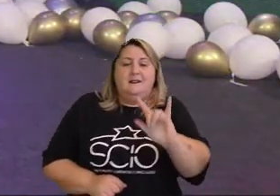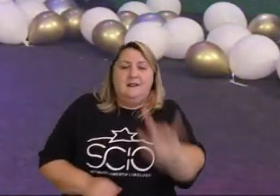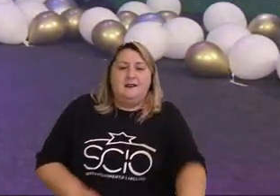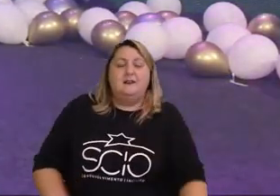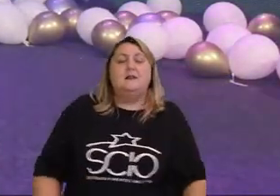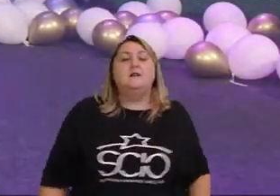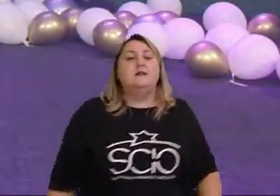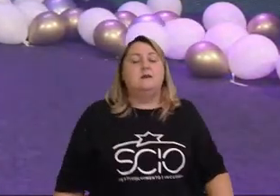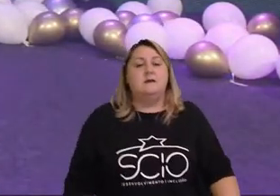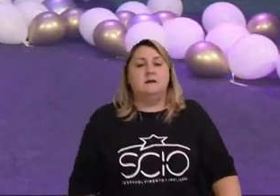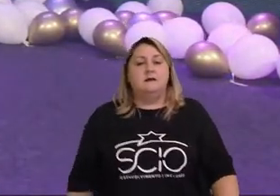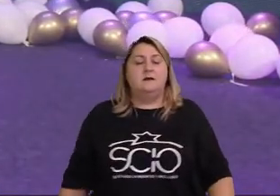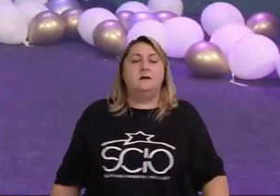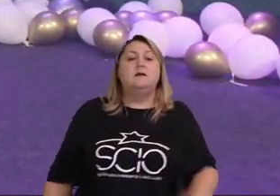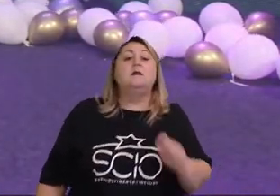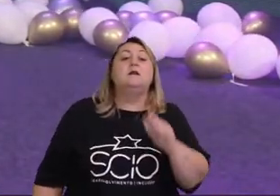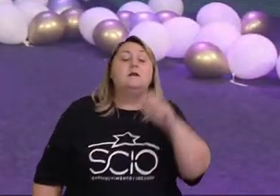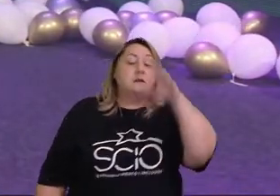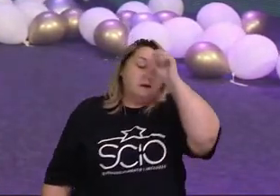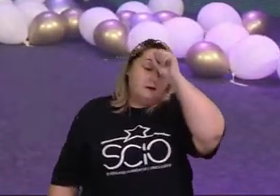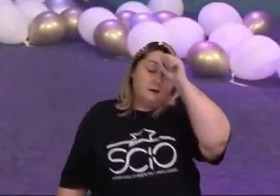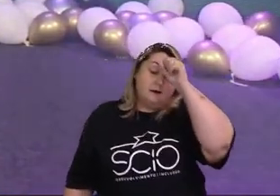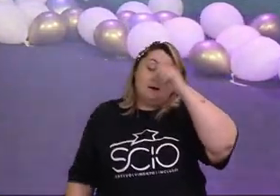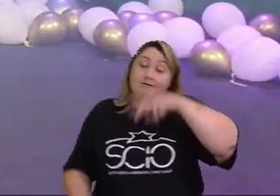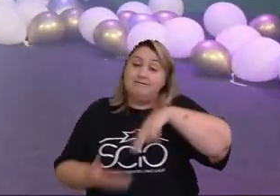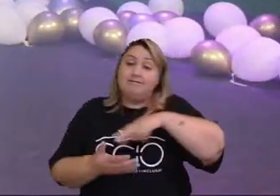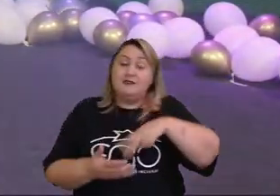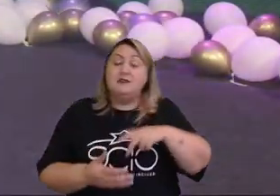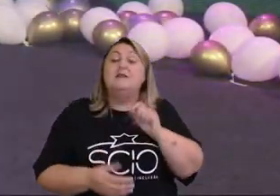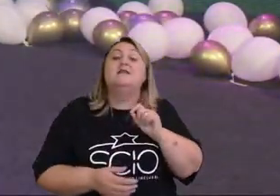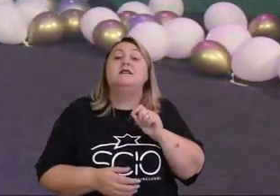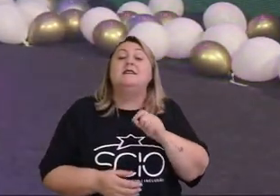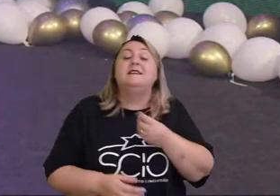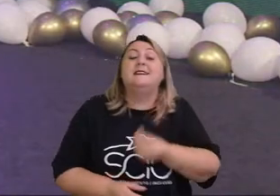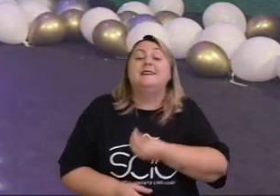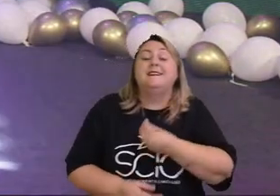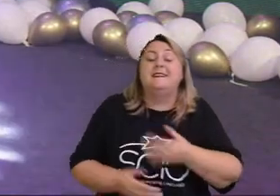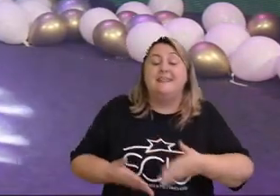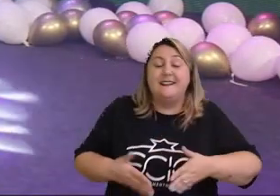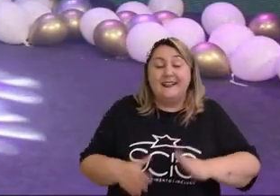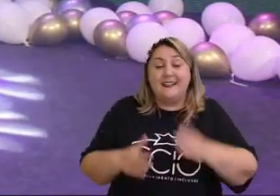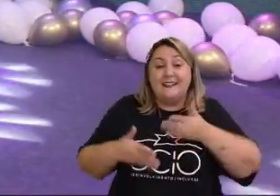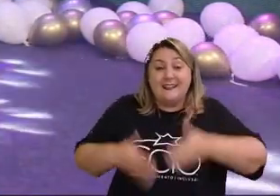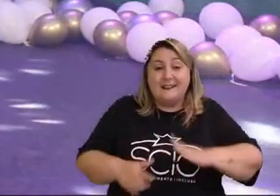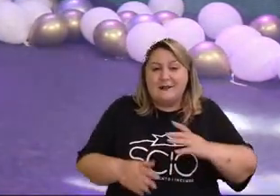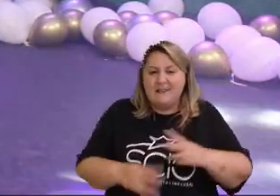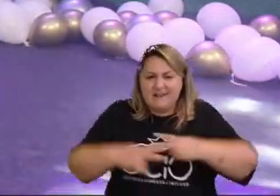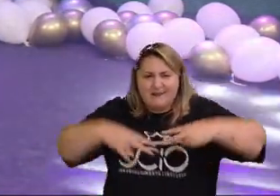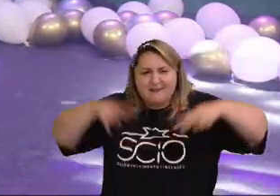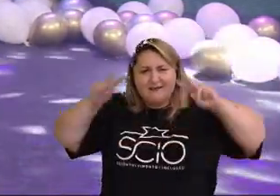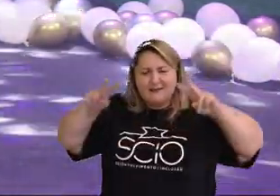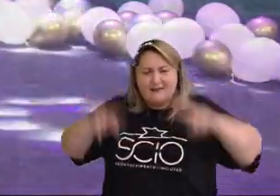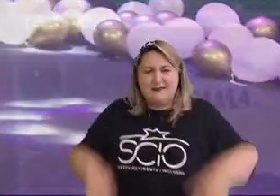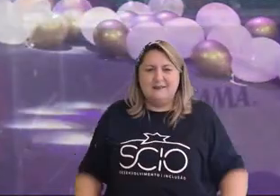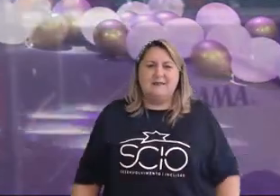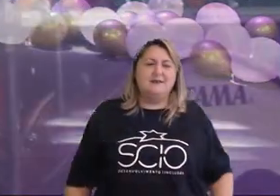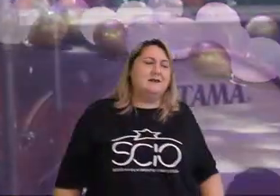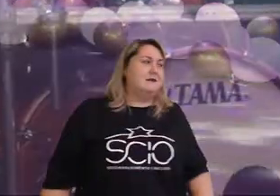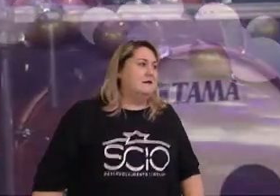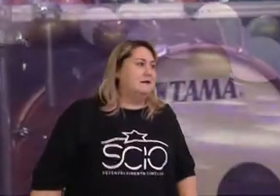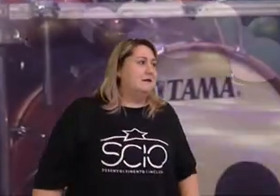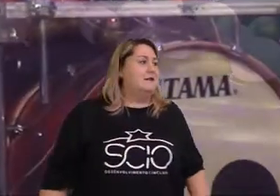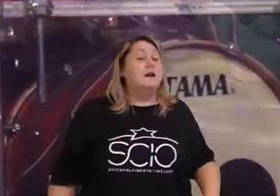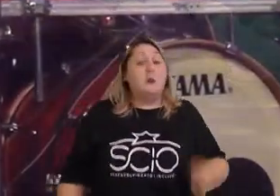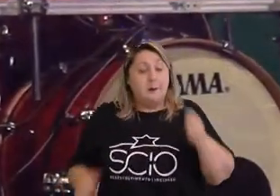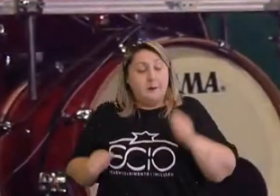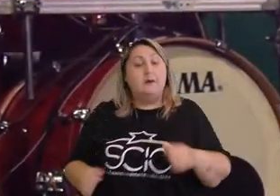correr, ninguém vai poder atrasar quem nasceu pra vencer. É dia de sol, mas o tempo